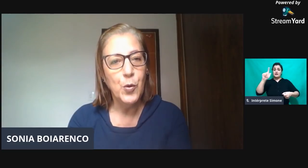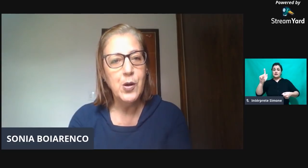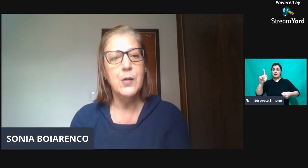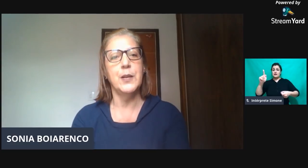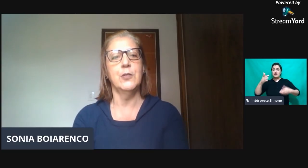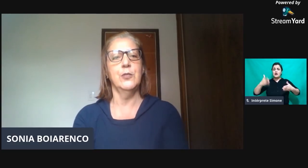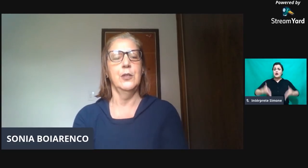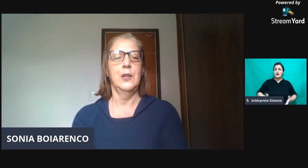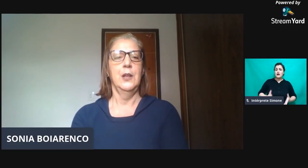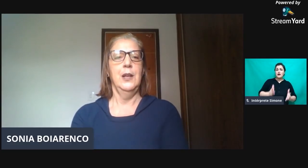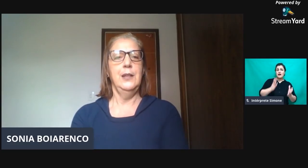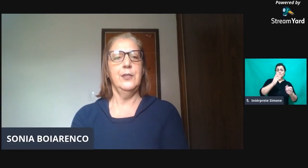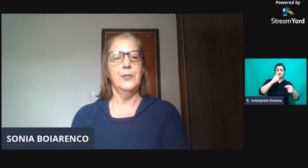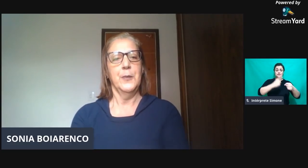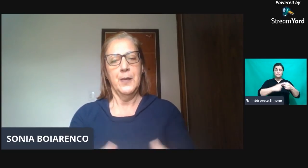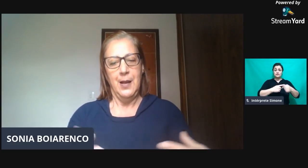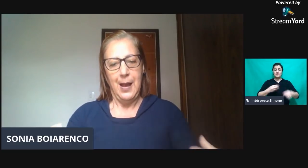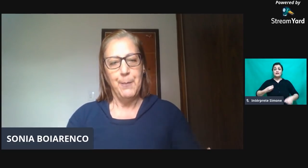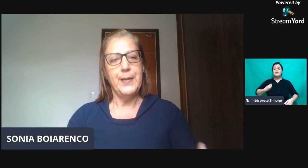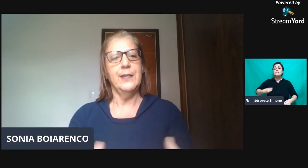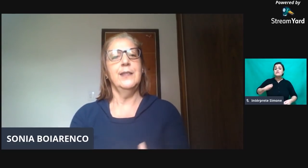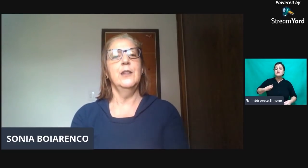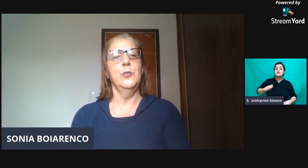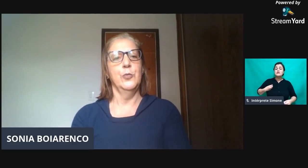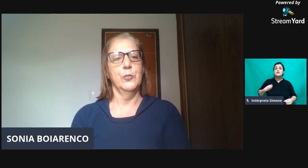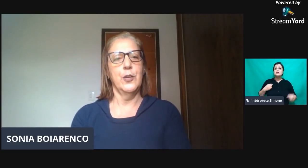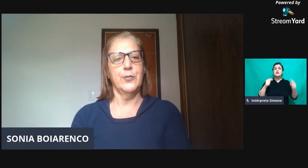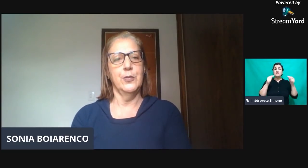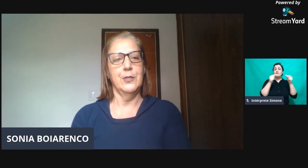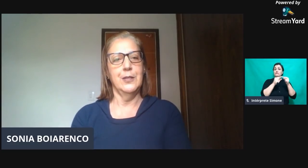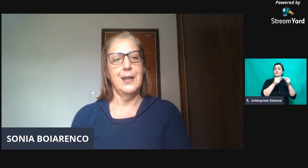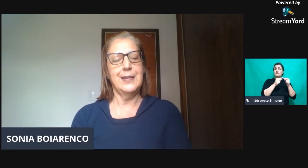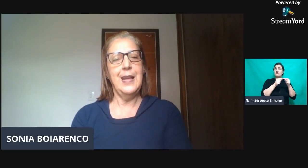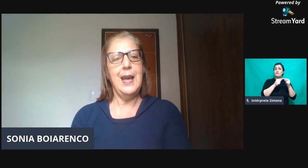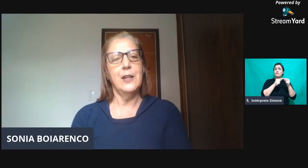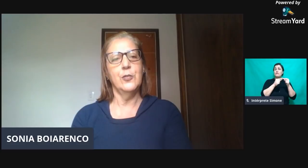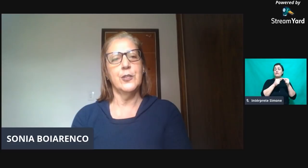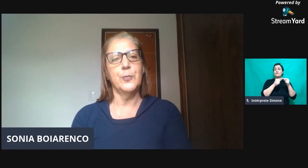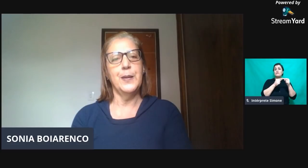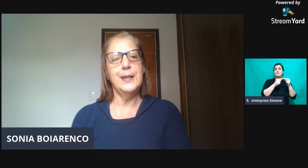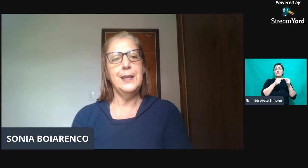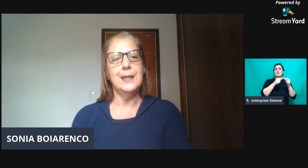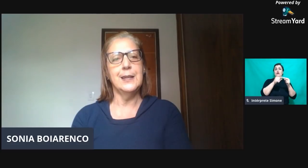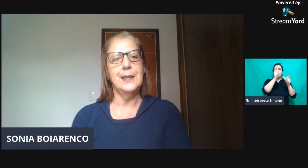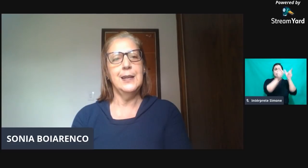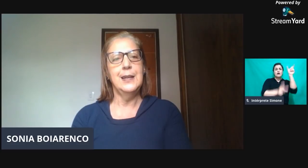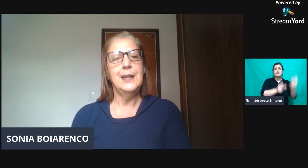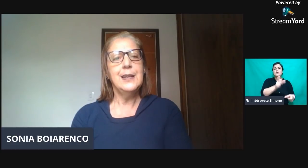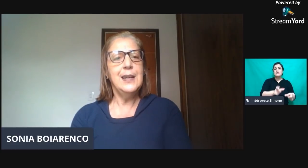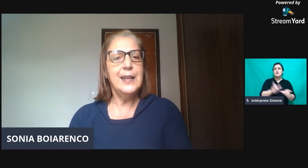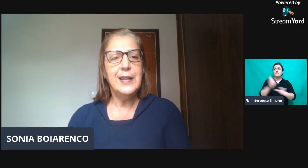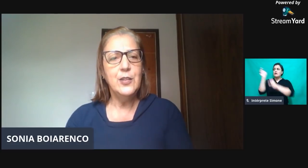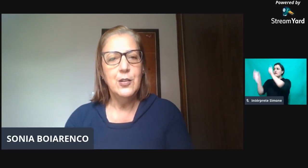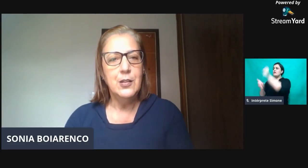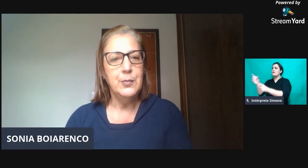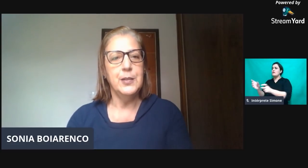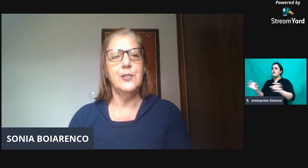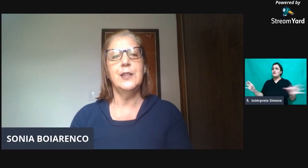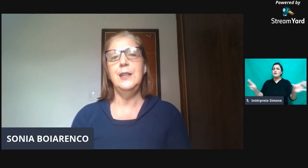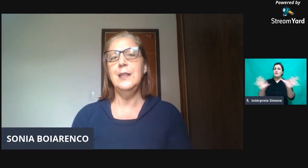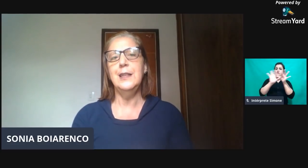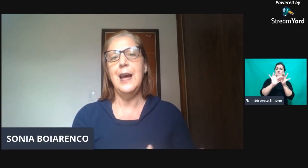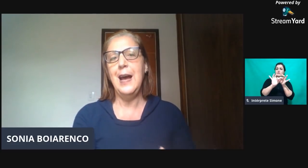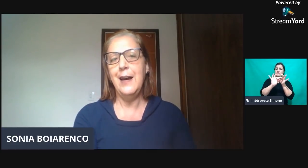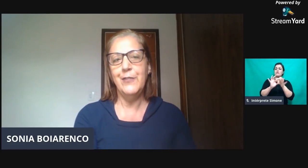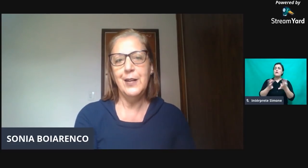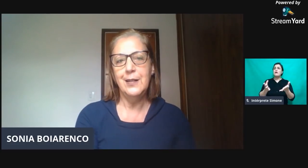contar que o homem, quando ele apareceu na Terra, no nosso planeta, né? Que ele era nômade,